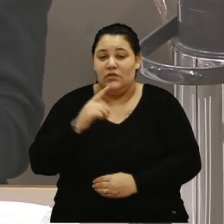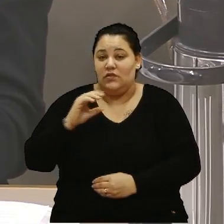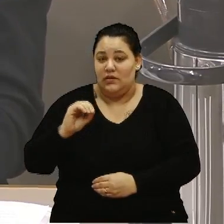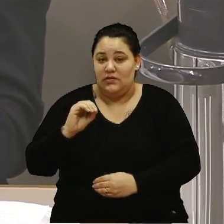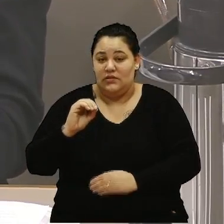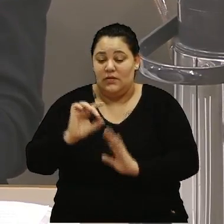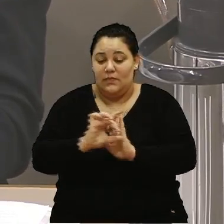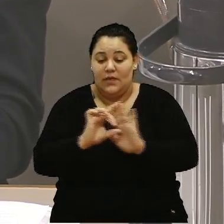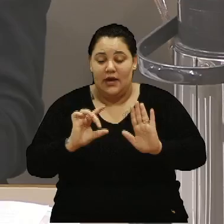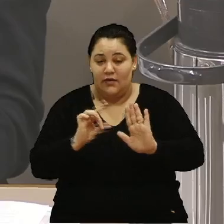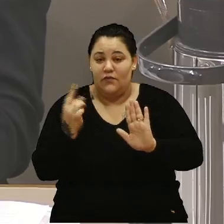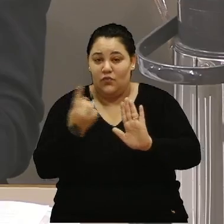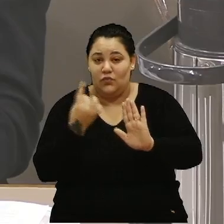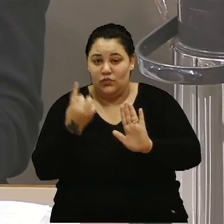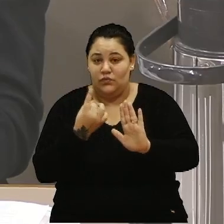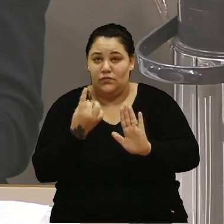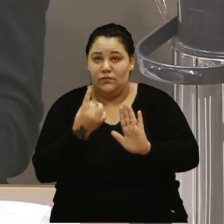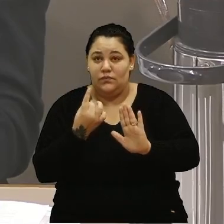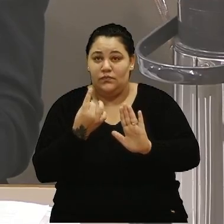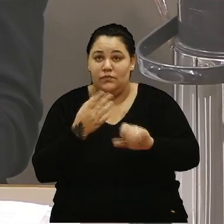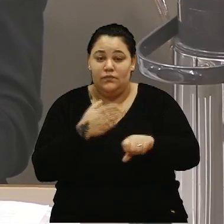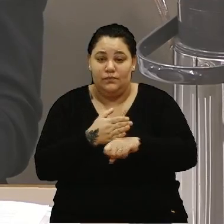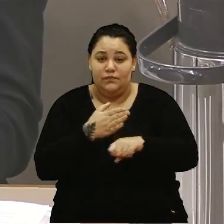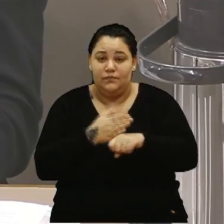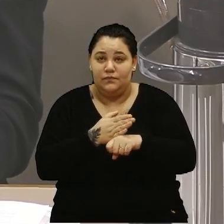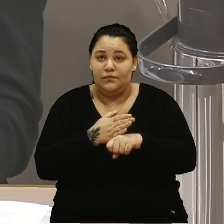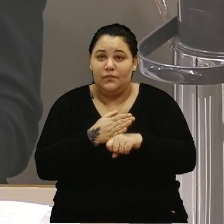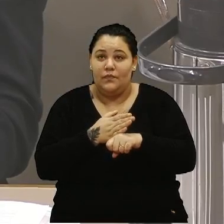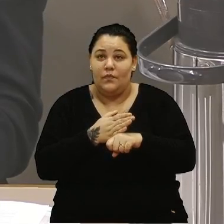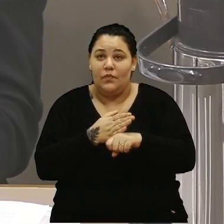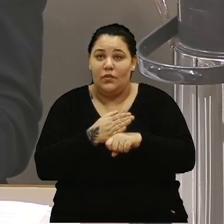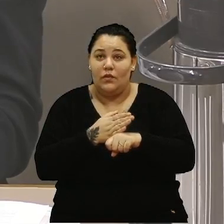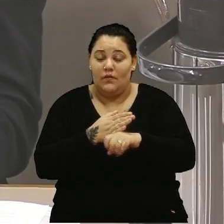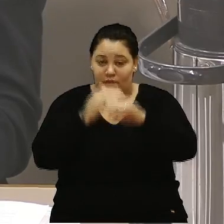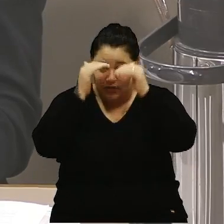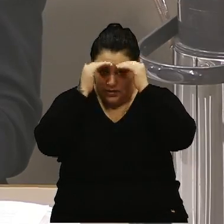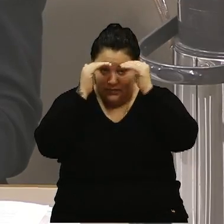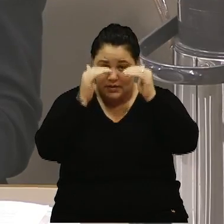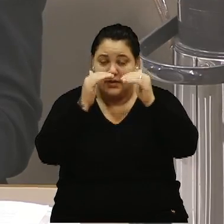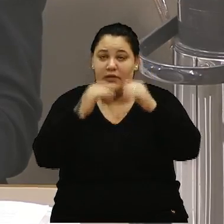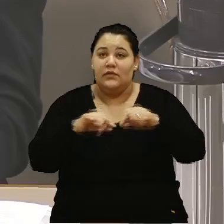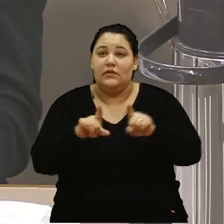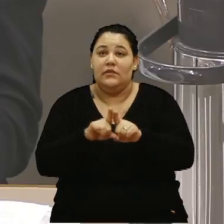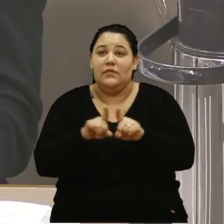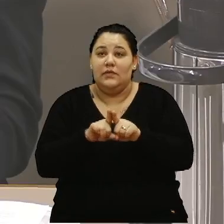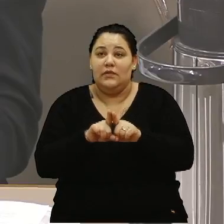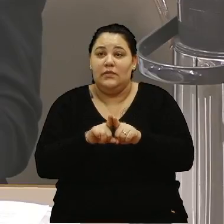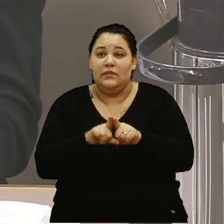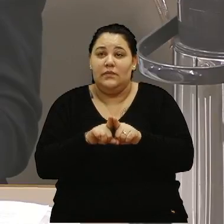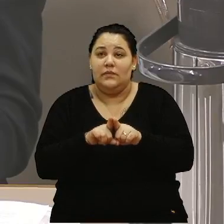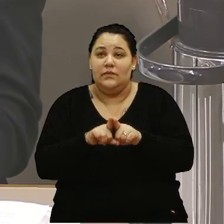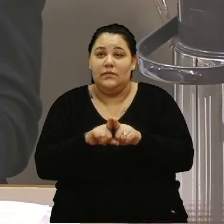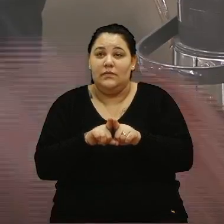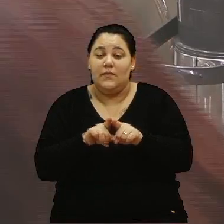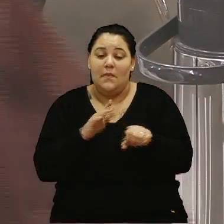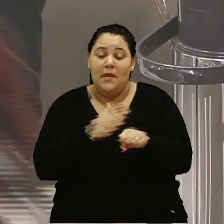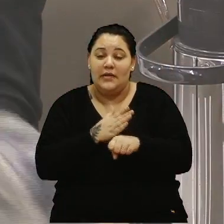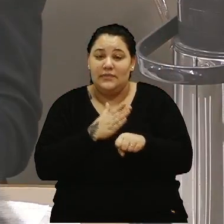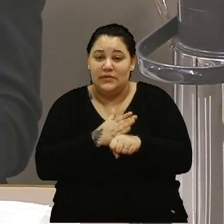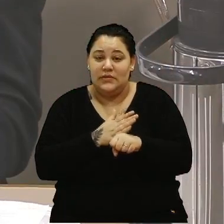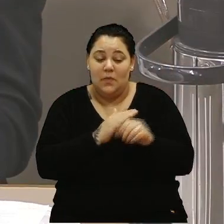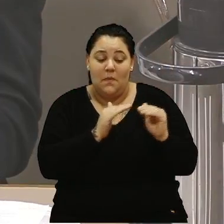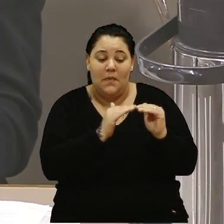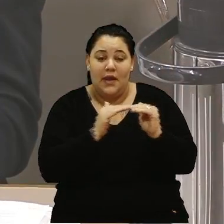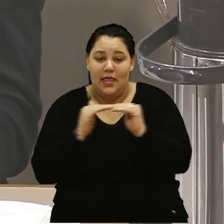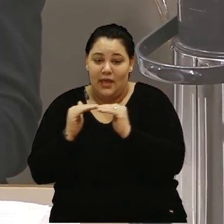único. Na composição dos conselhos, será respeitada a proporção que possibilite participação